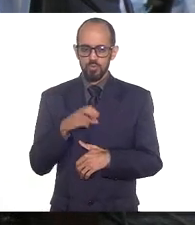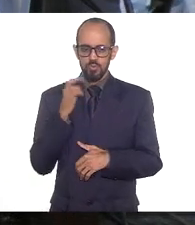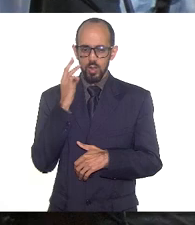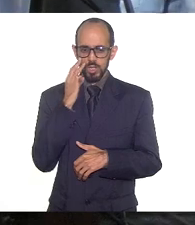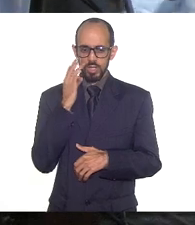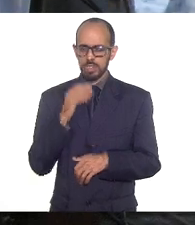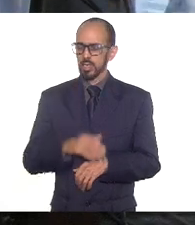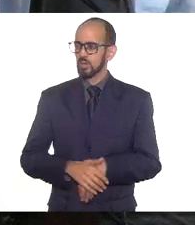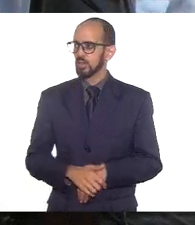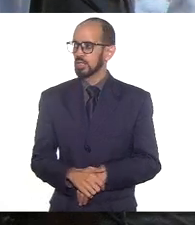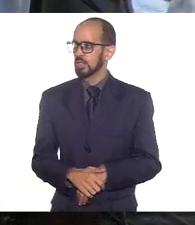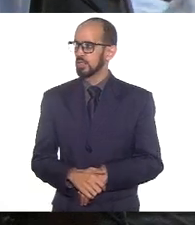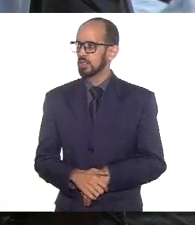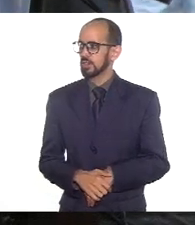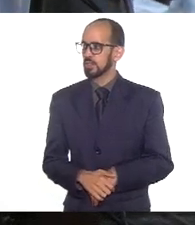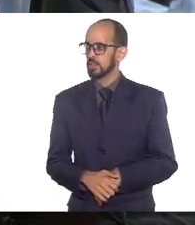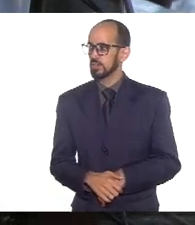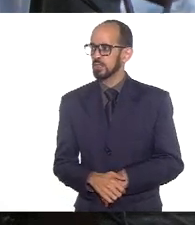Carneiro